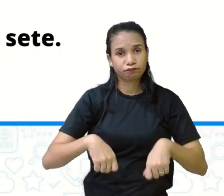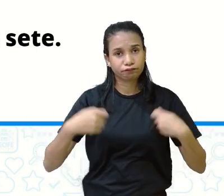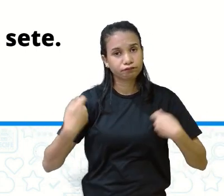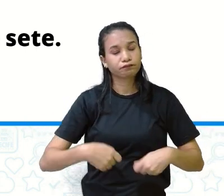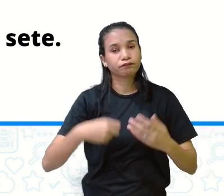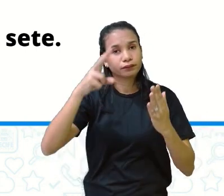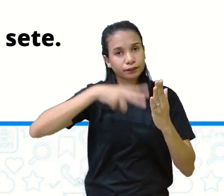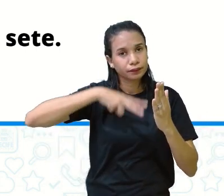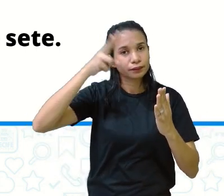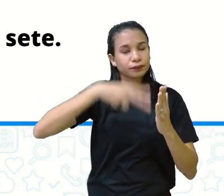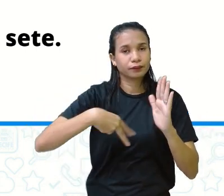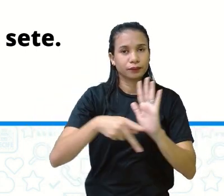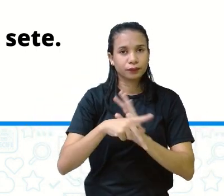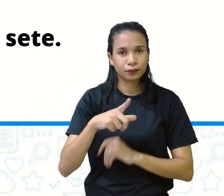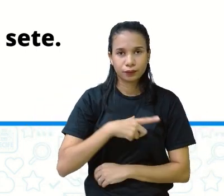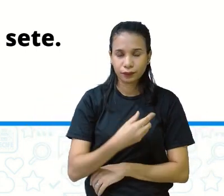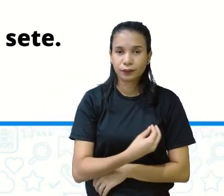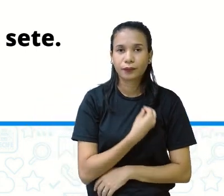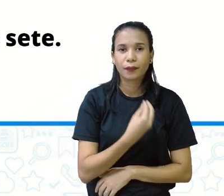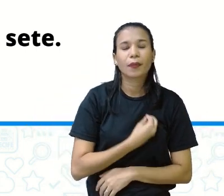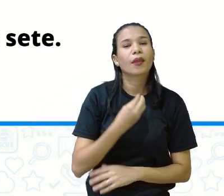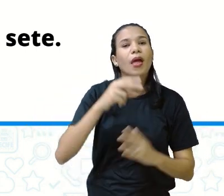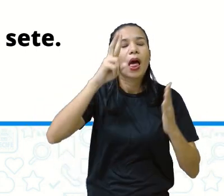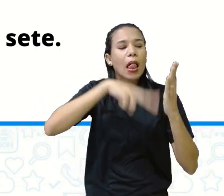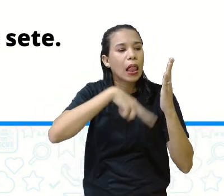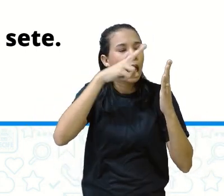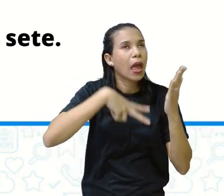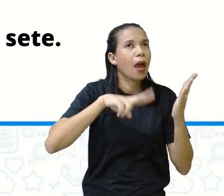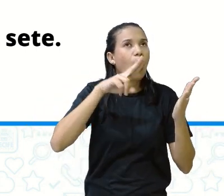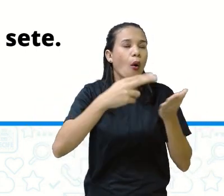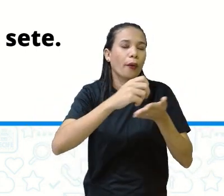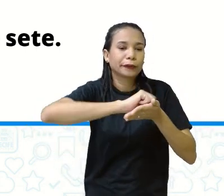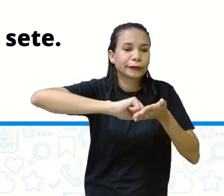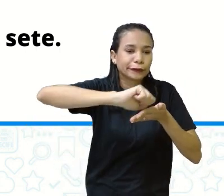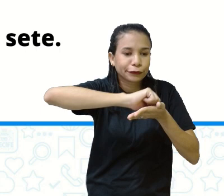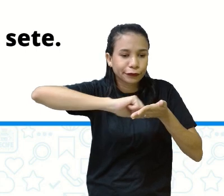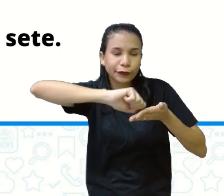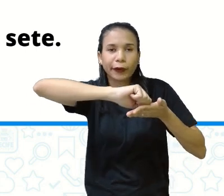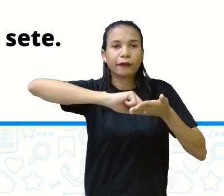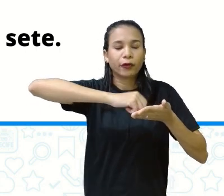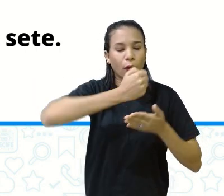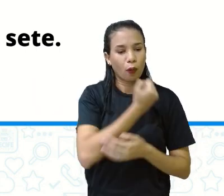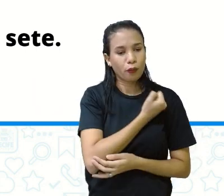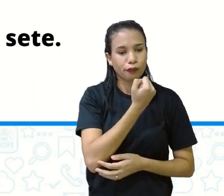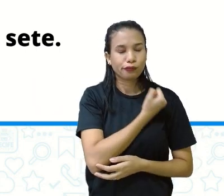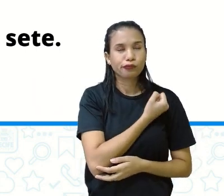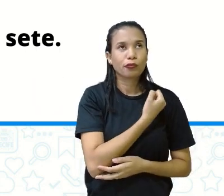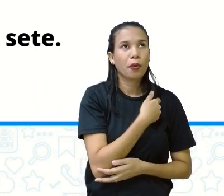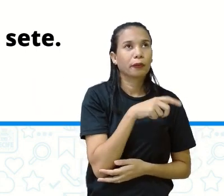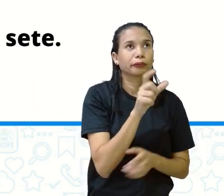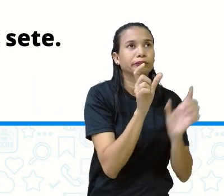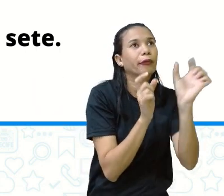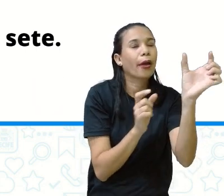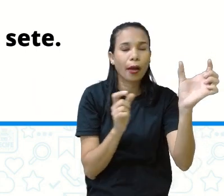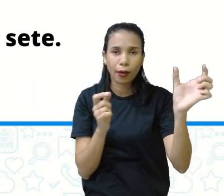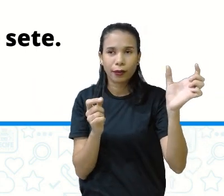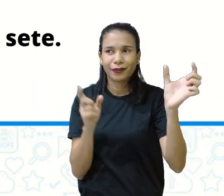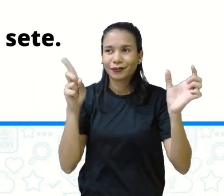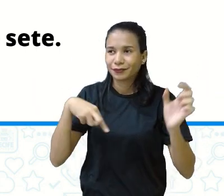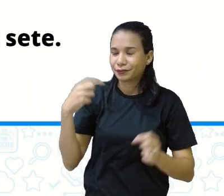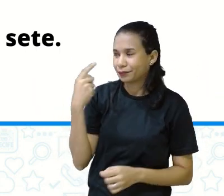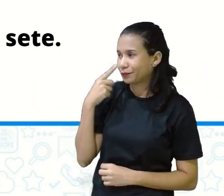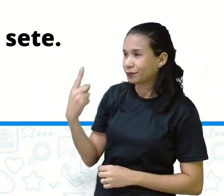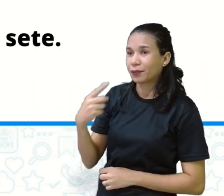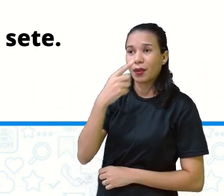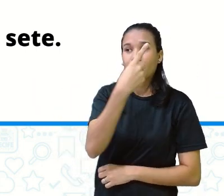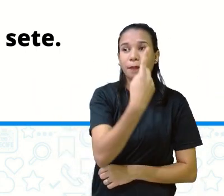ler exatamente assim. Leia, escreva por extenso o número tal. No nosso caso é o